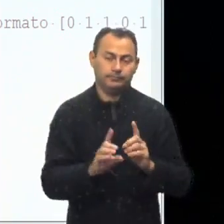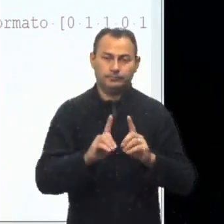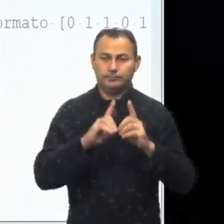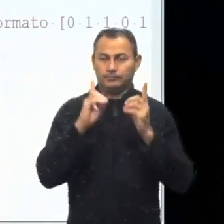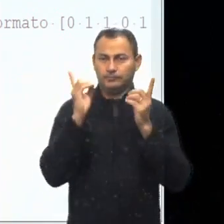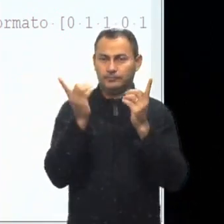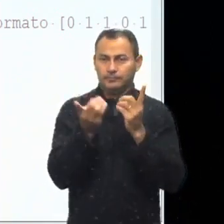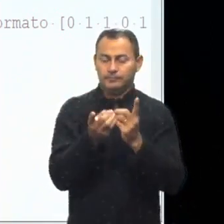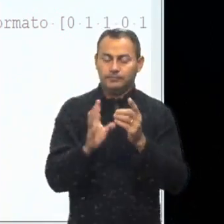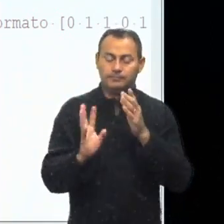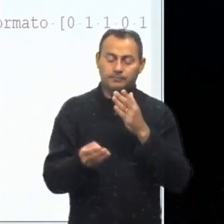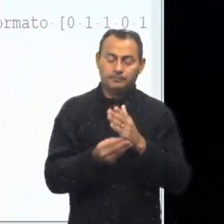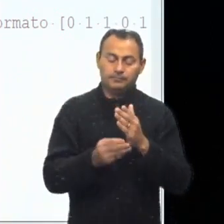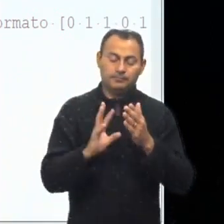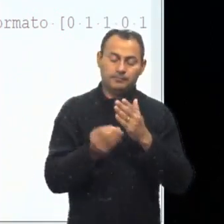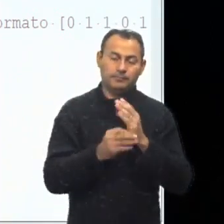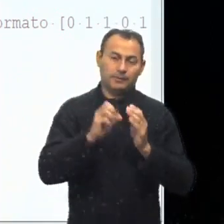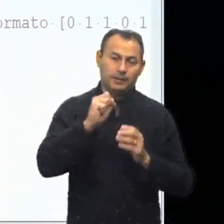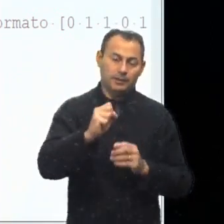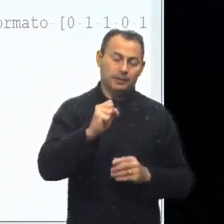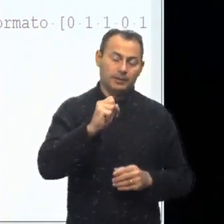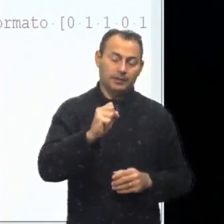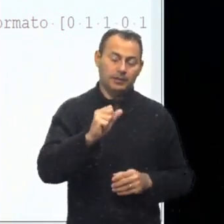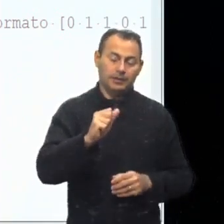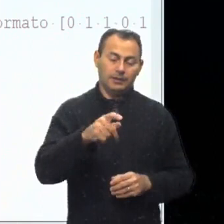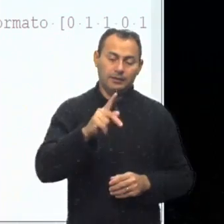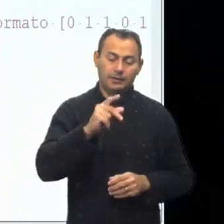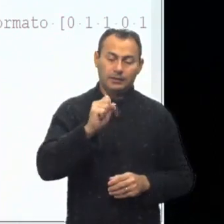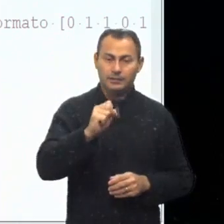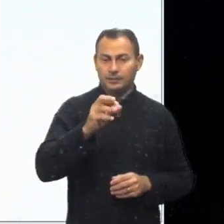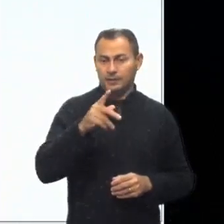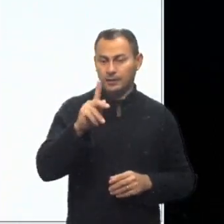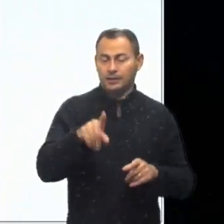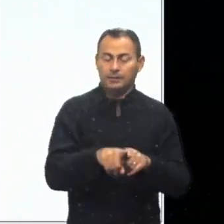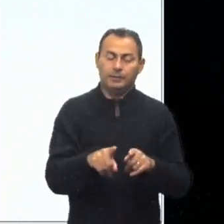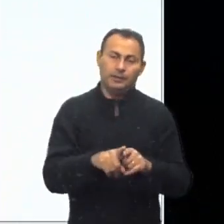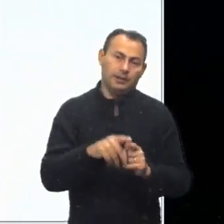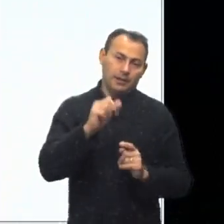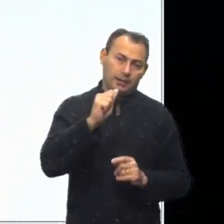implementar a modulação ASK, FSK e PSK.